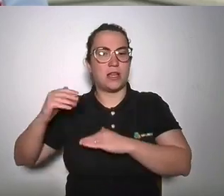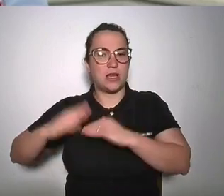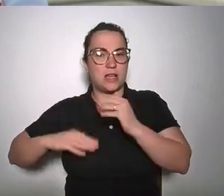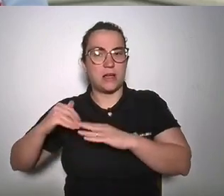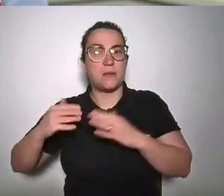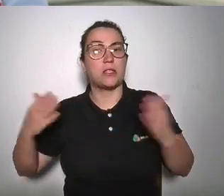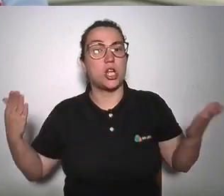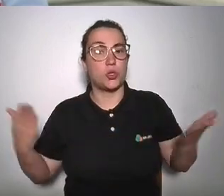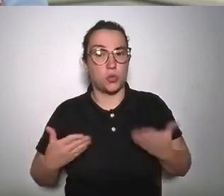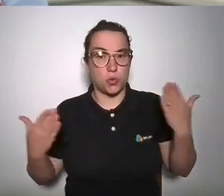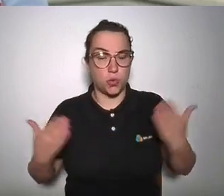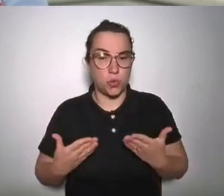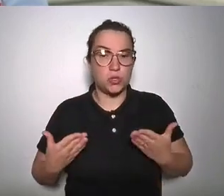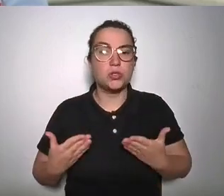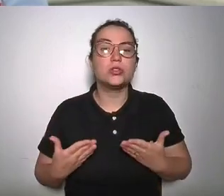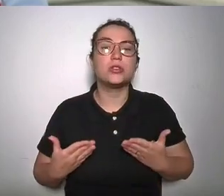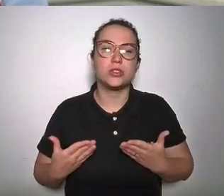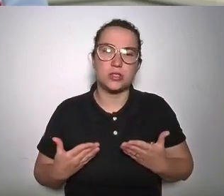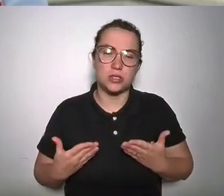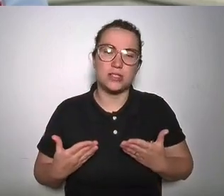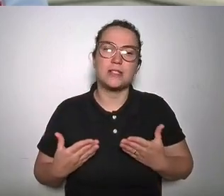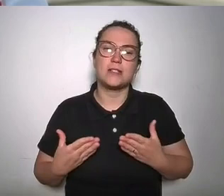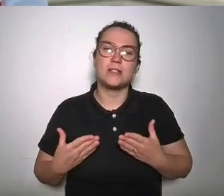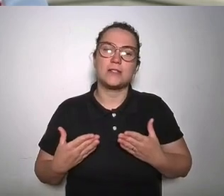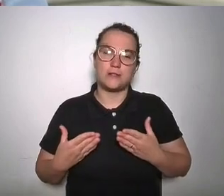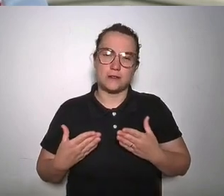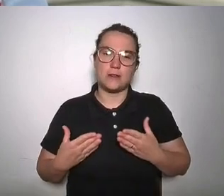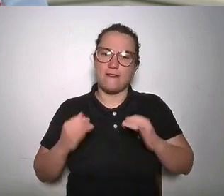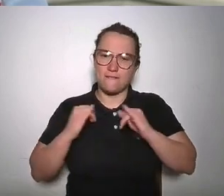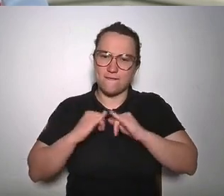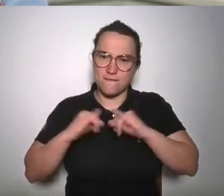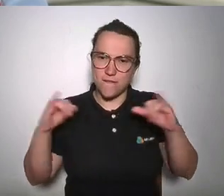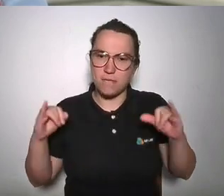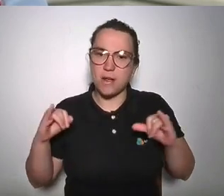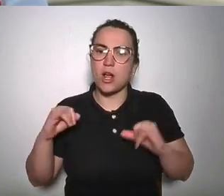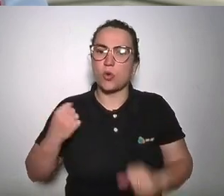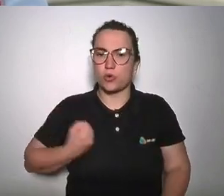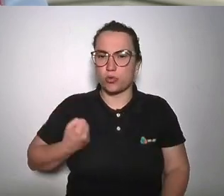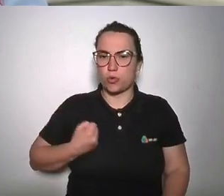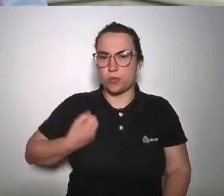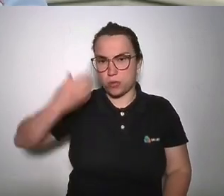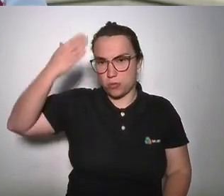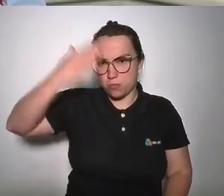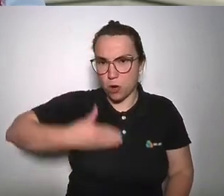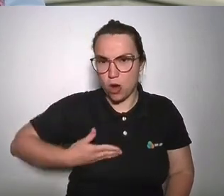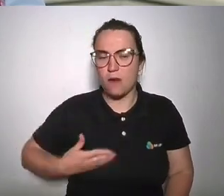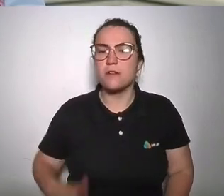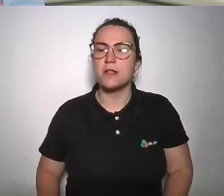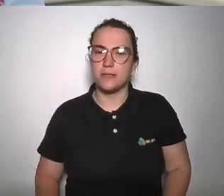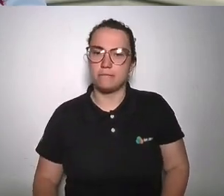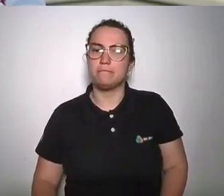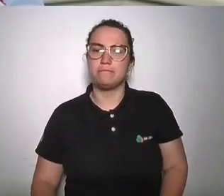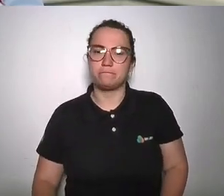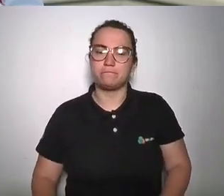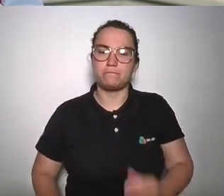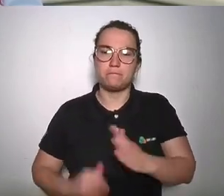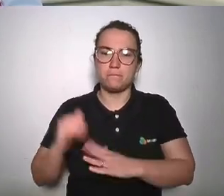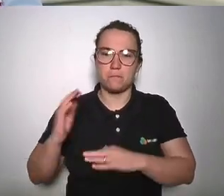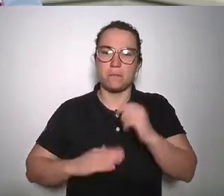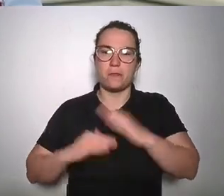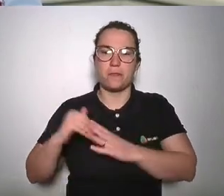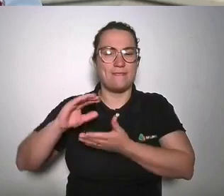hoje nós podemos afirmar categoricamente, os números não mentem, né? A capacidade de